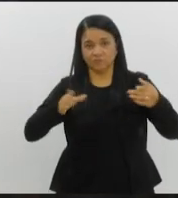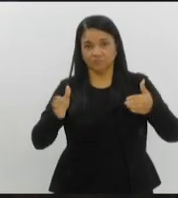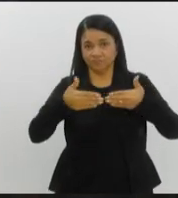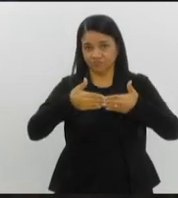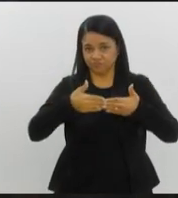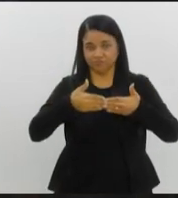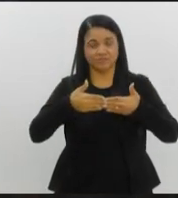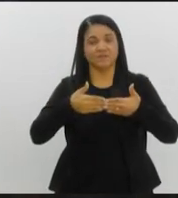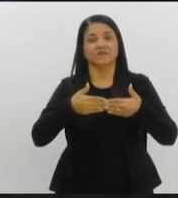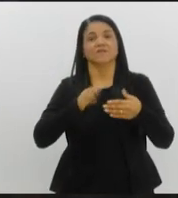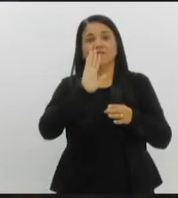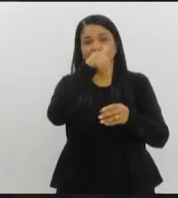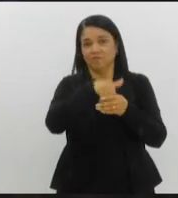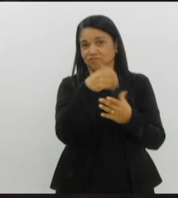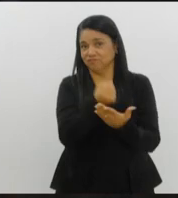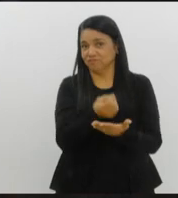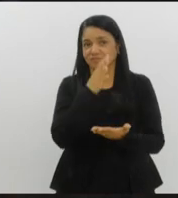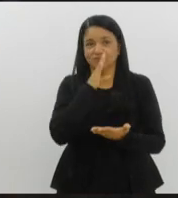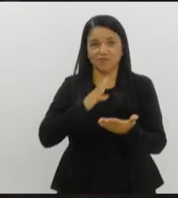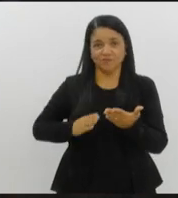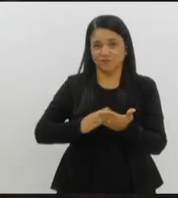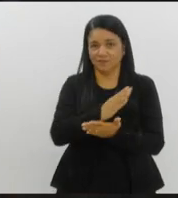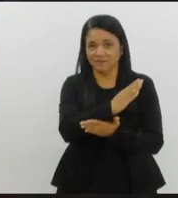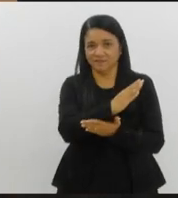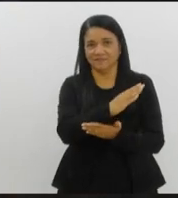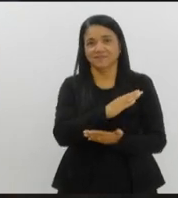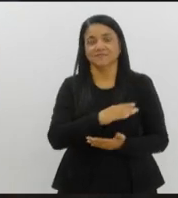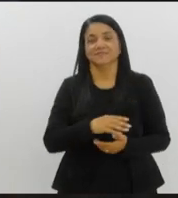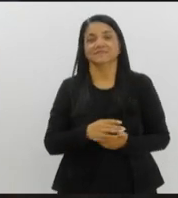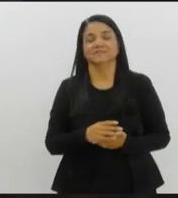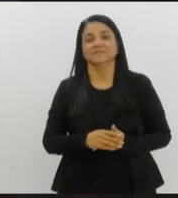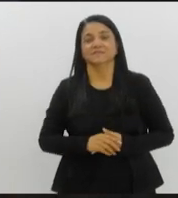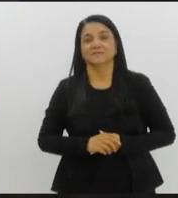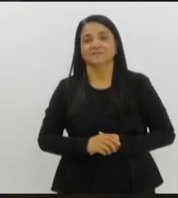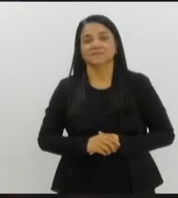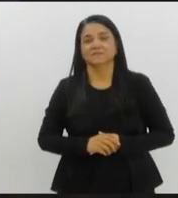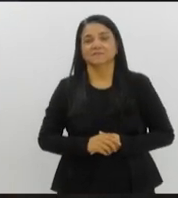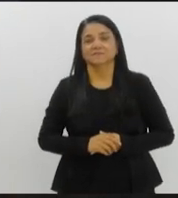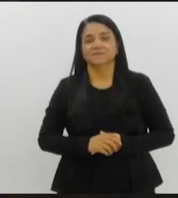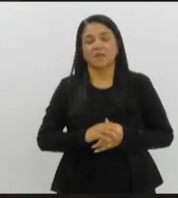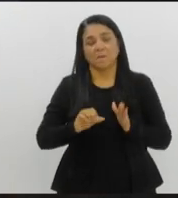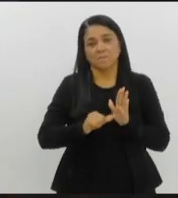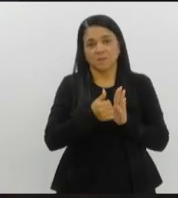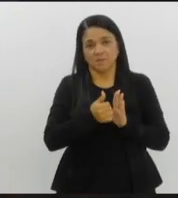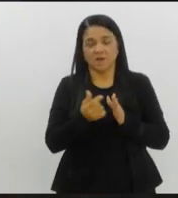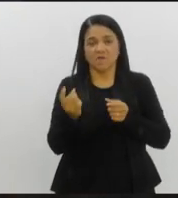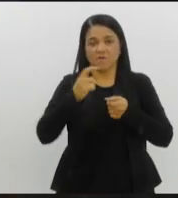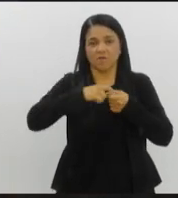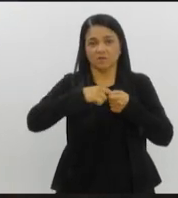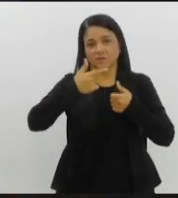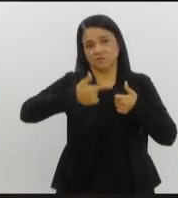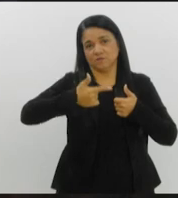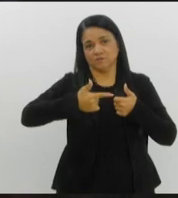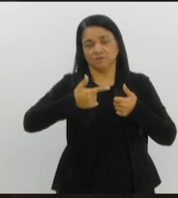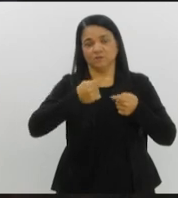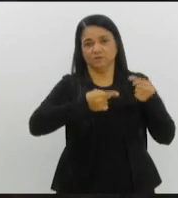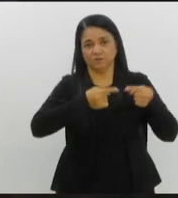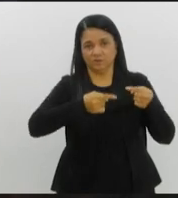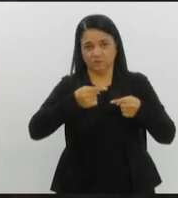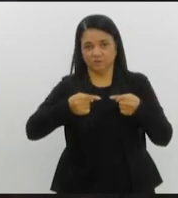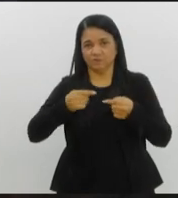Em votação, os senhores que aprovam permaneçam como estão. Aprovado em primeira e retorna em segunda.